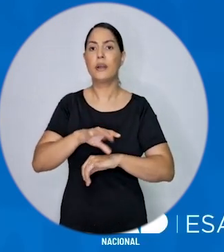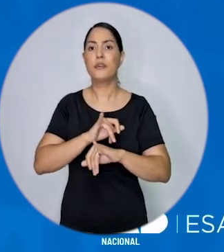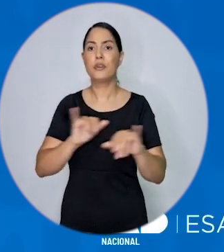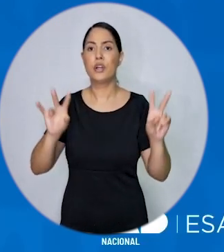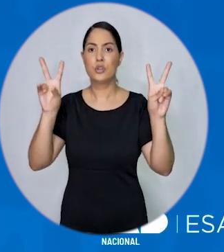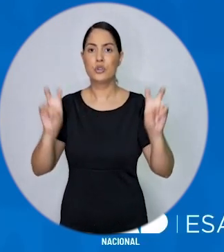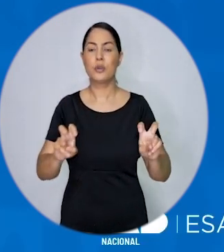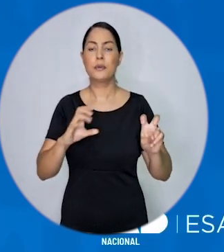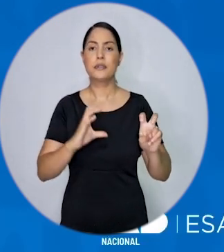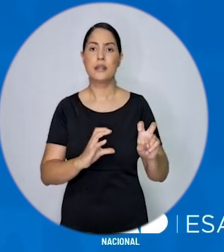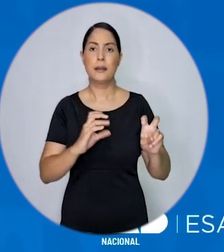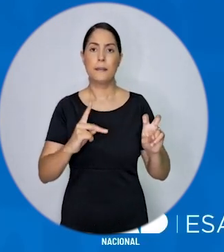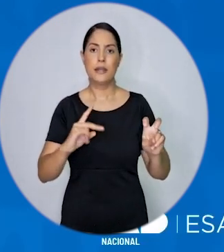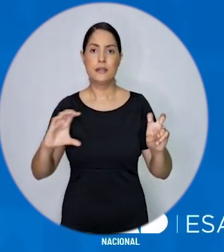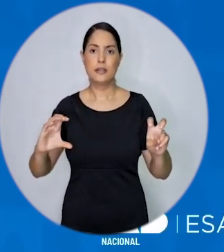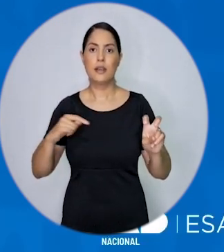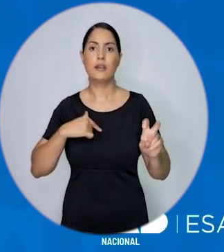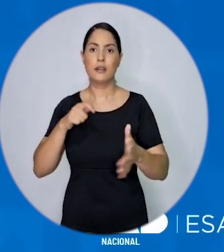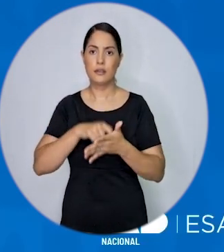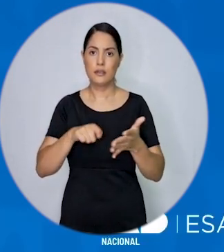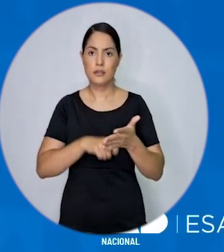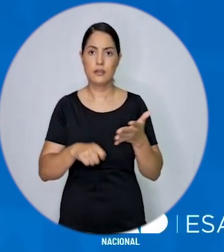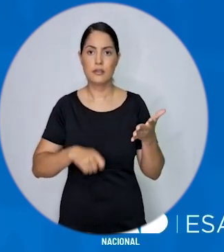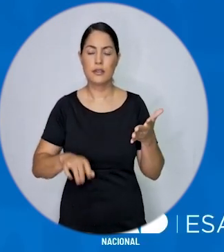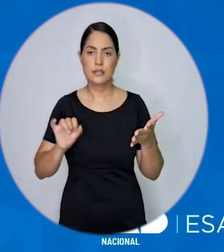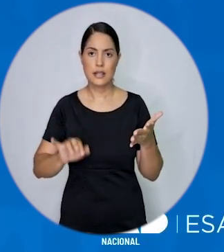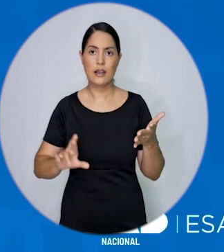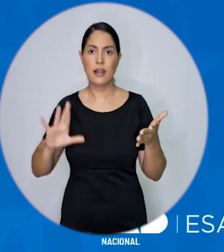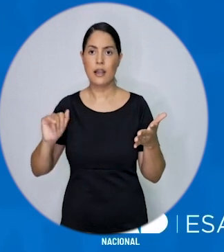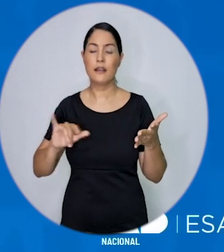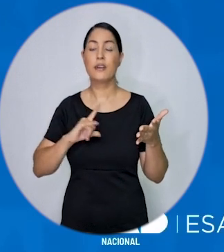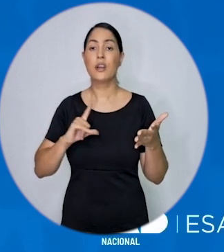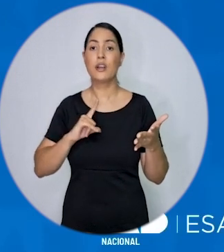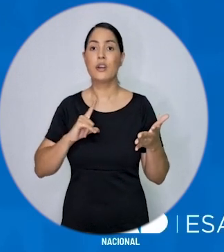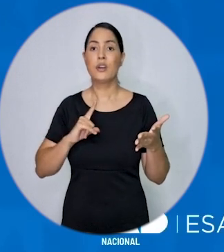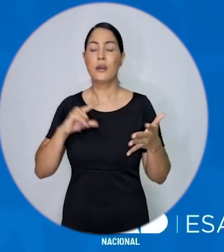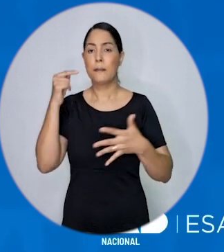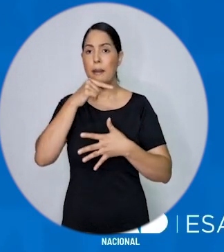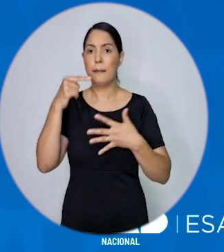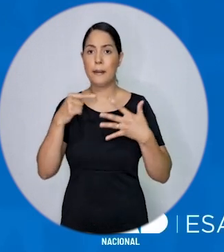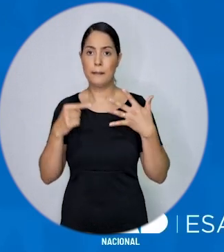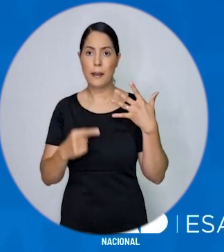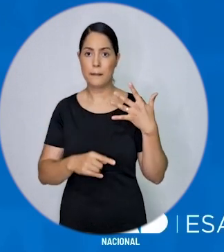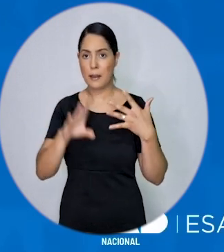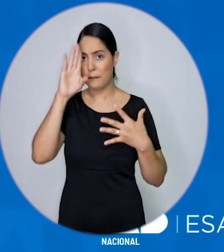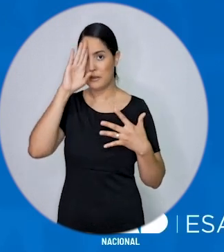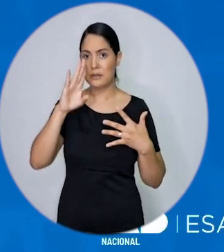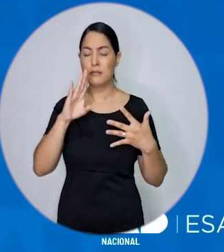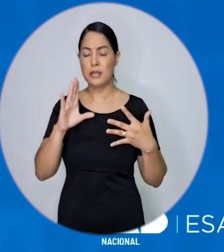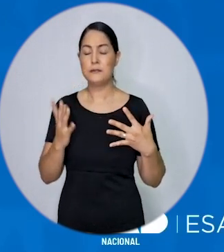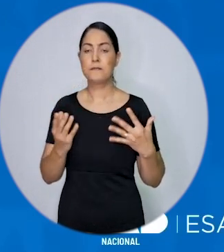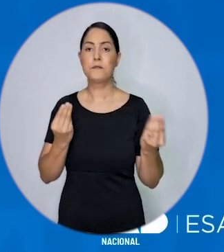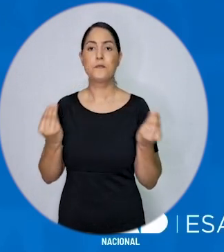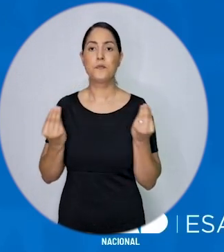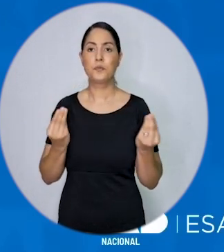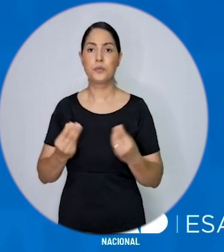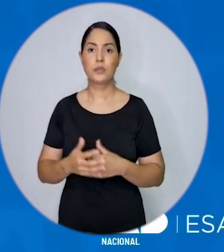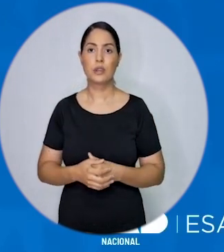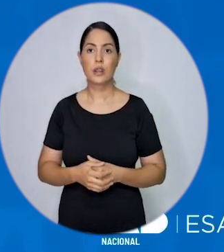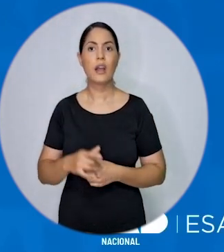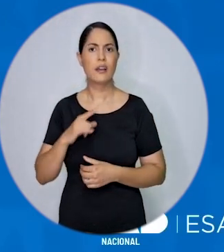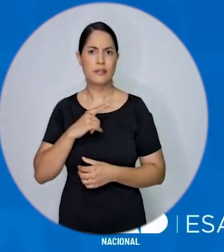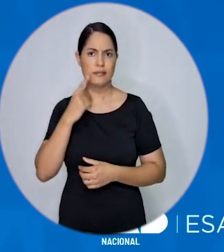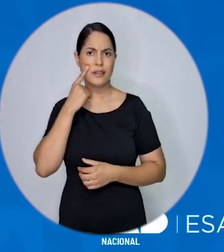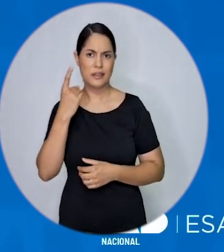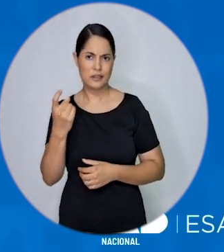nos comentários ao CPC, que eu escrevi pela Saraiva, eu falo muito nesse livro, é um dos pontos principais. Veja